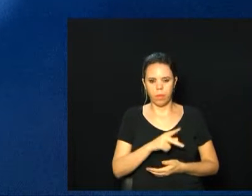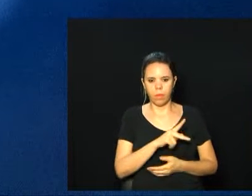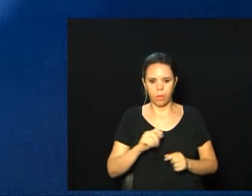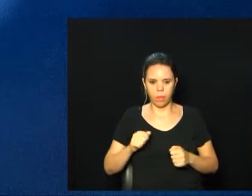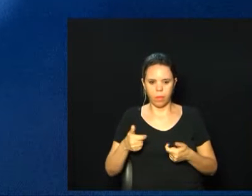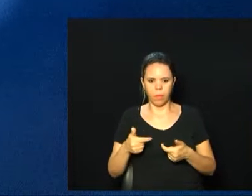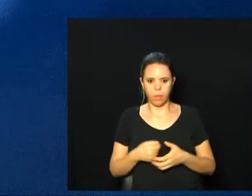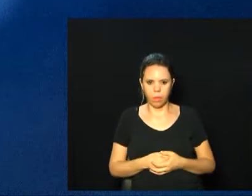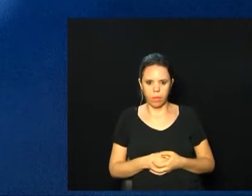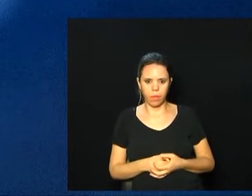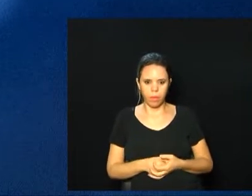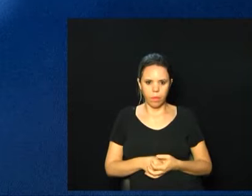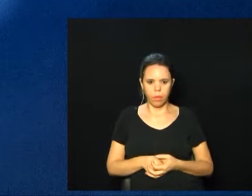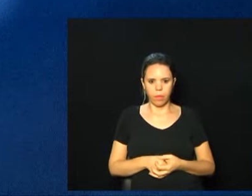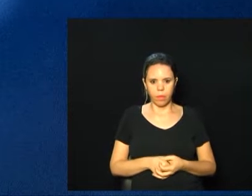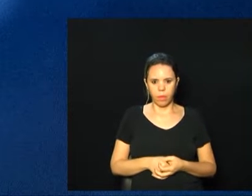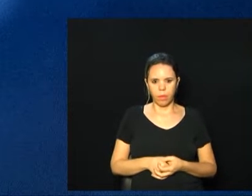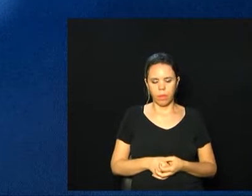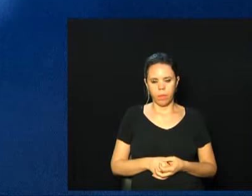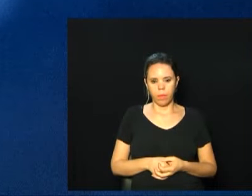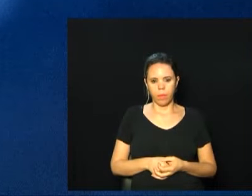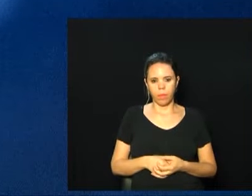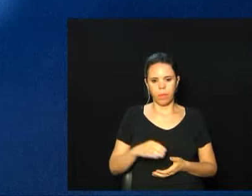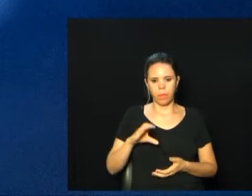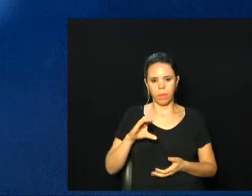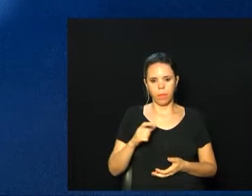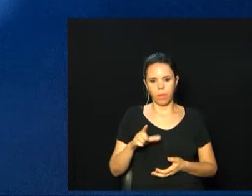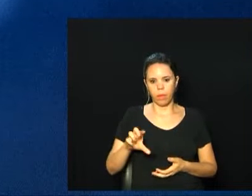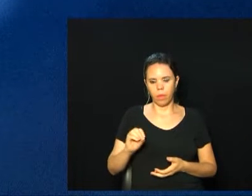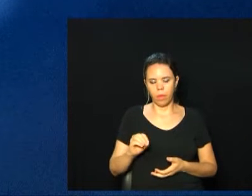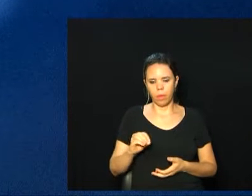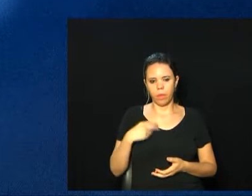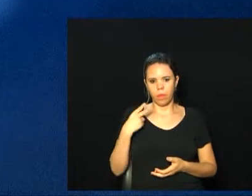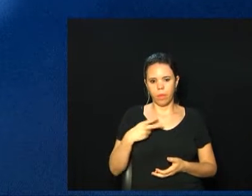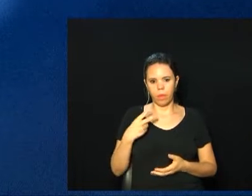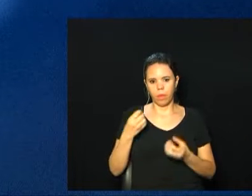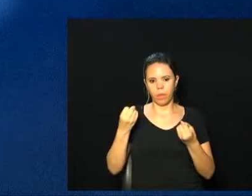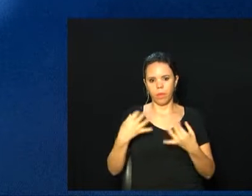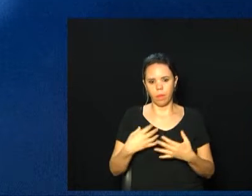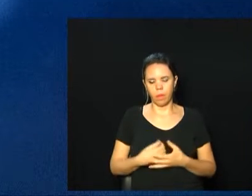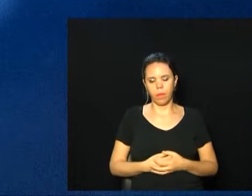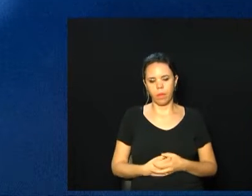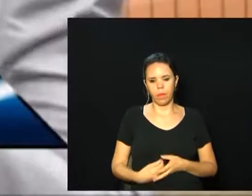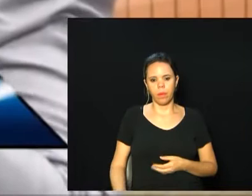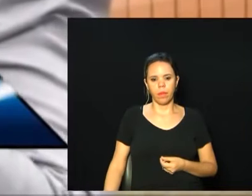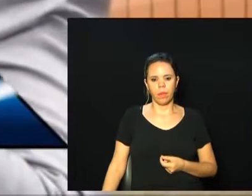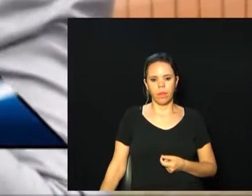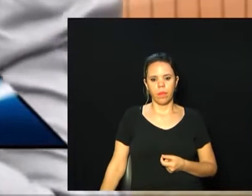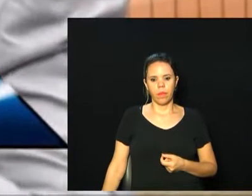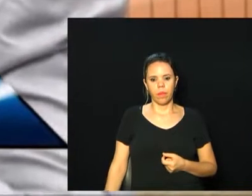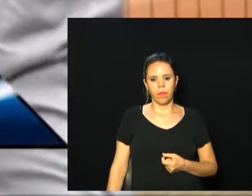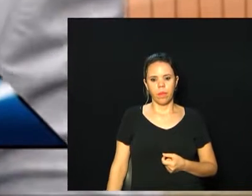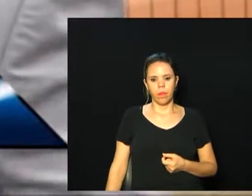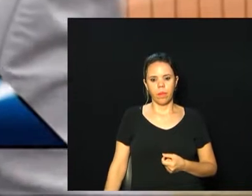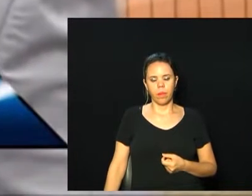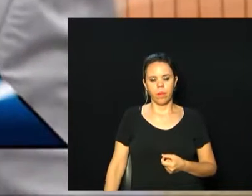da Assembleia Legislativa do Estado de São Paulo, Carlão Pignatari. O parlamentar justificou a iniciativa.